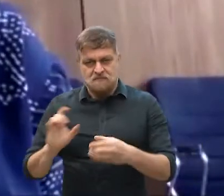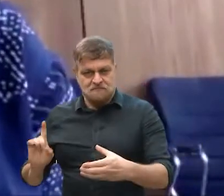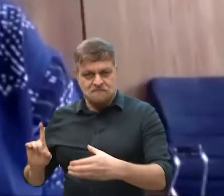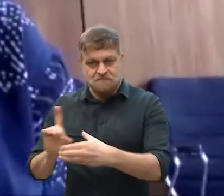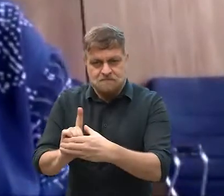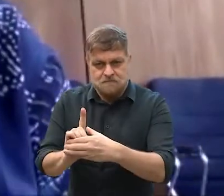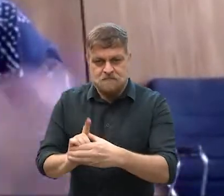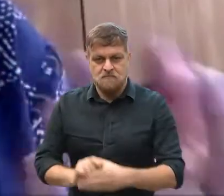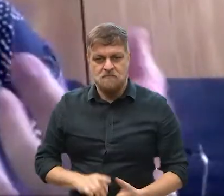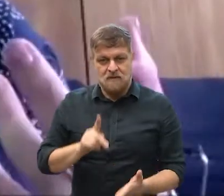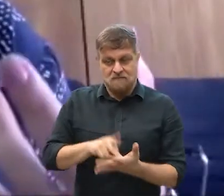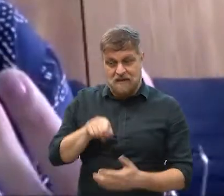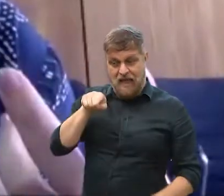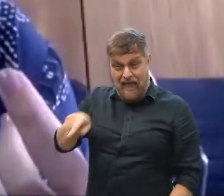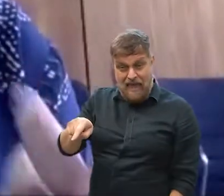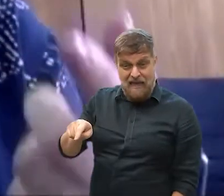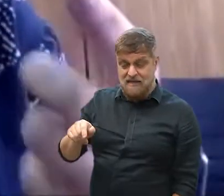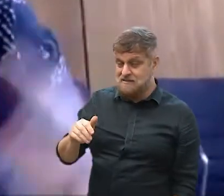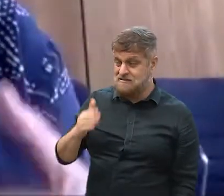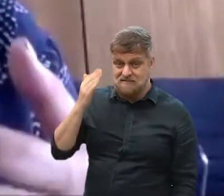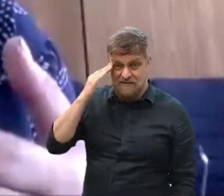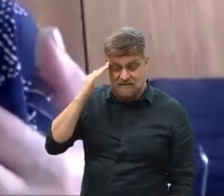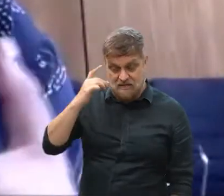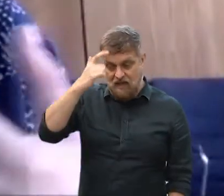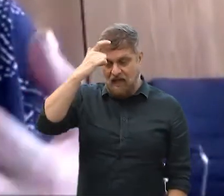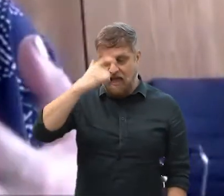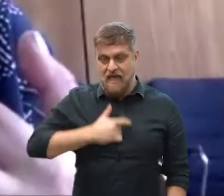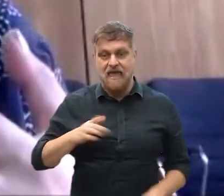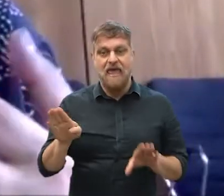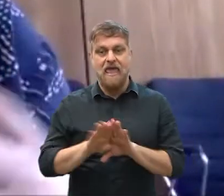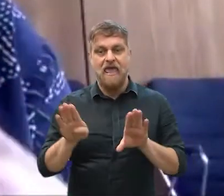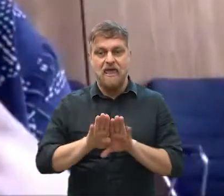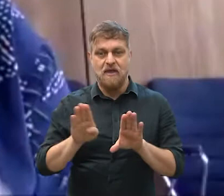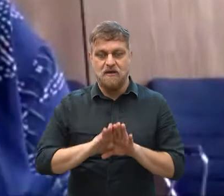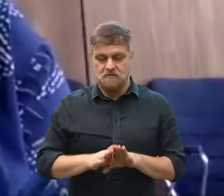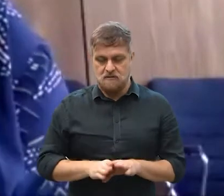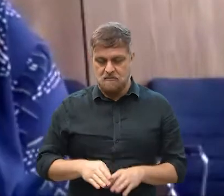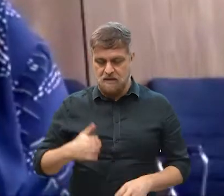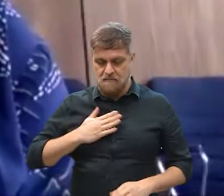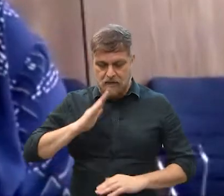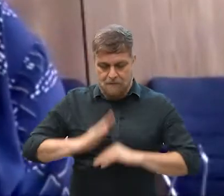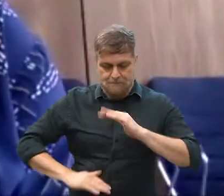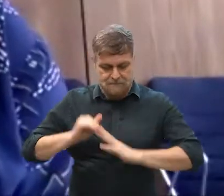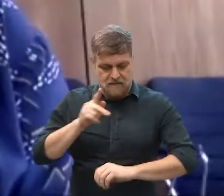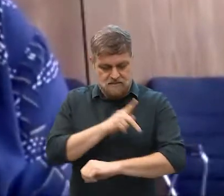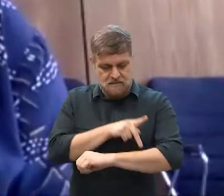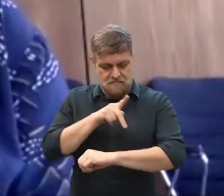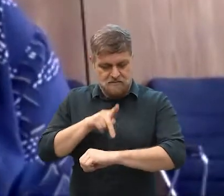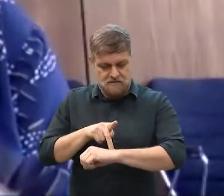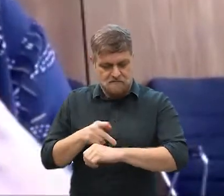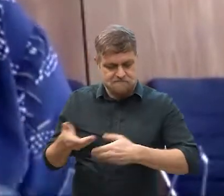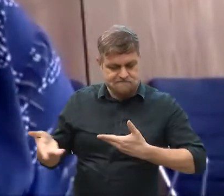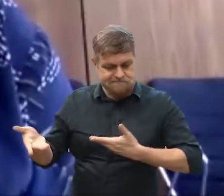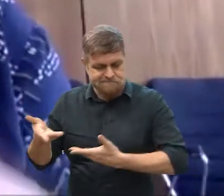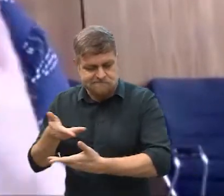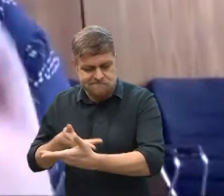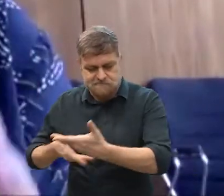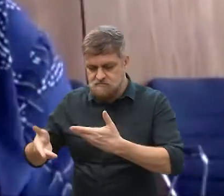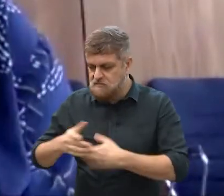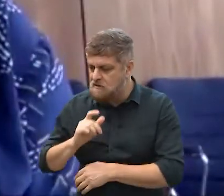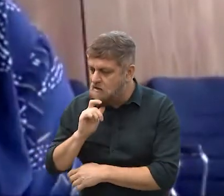sociedade. Mas, na verdade, eles nunca souberam o quanto eles também haviam modificado o meu fazer pedagógico, de manter